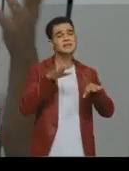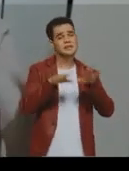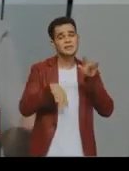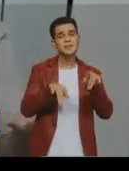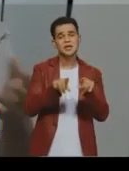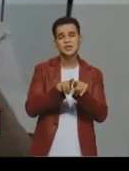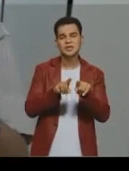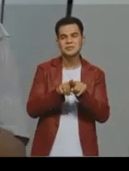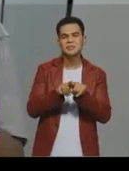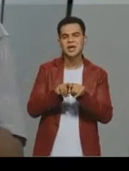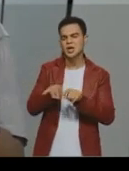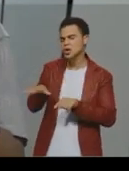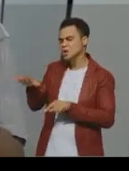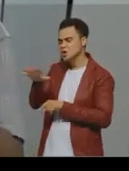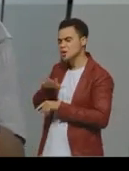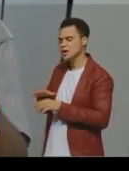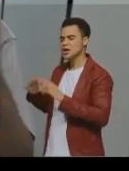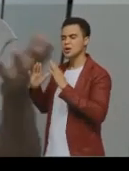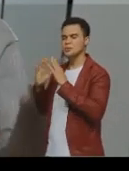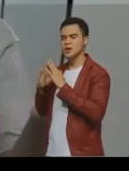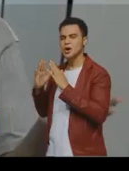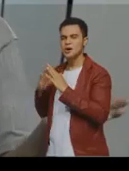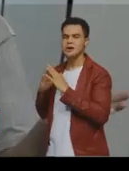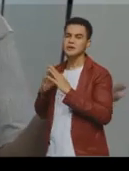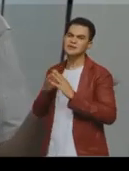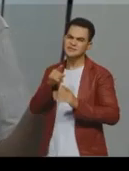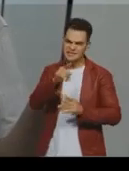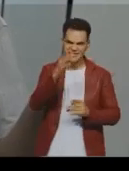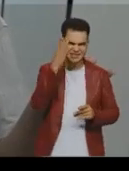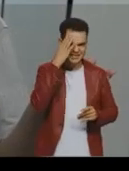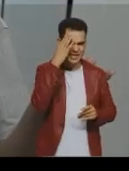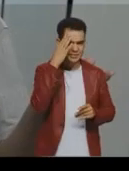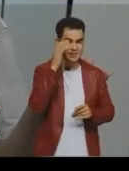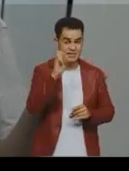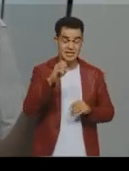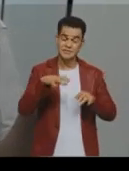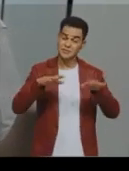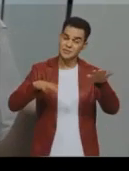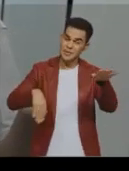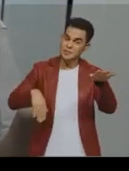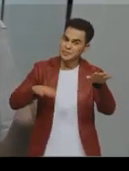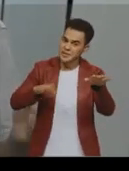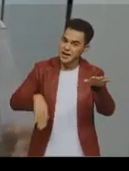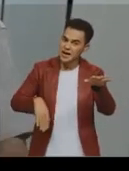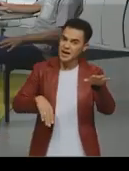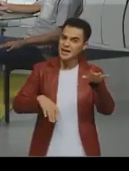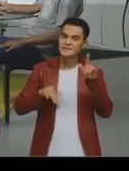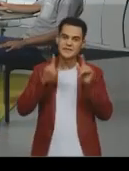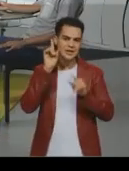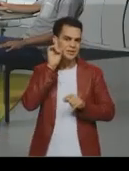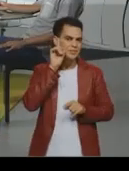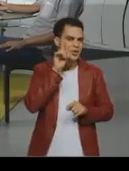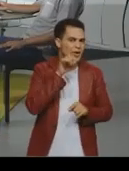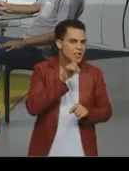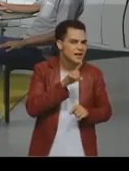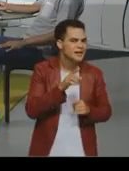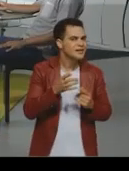tomo muito sol ou não. A gente sabe quando a gente vai para a praia, né, professor Vinícius? A gente fica moreninho.